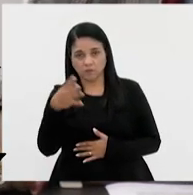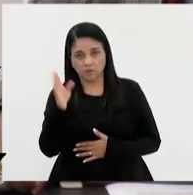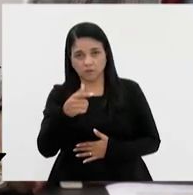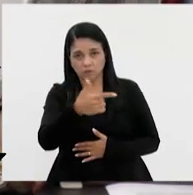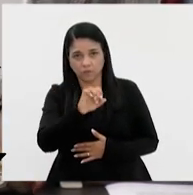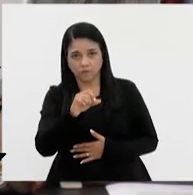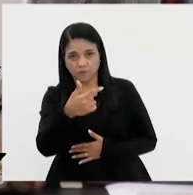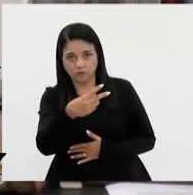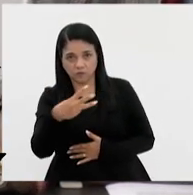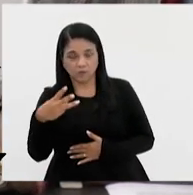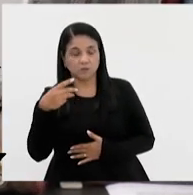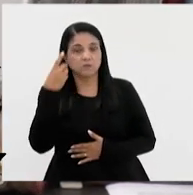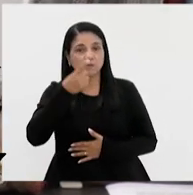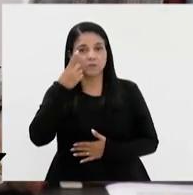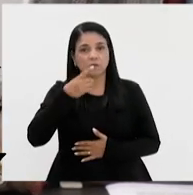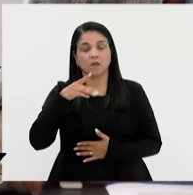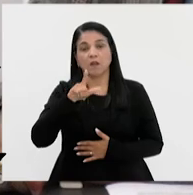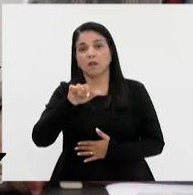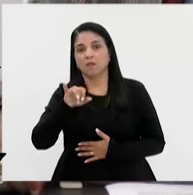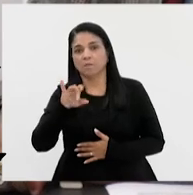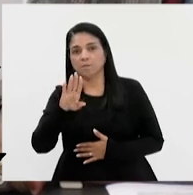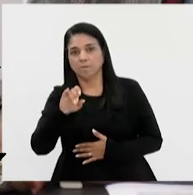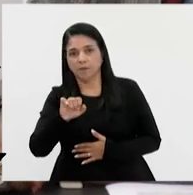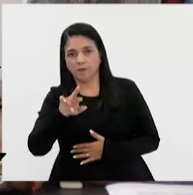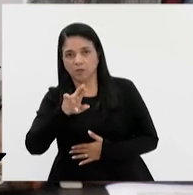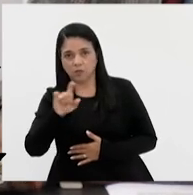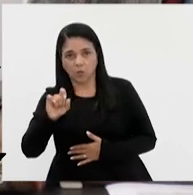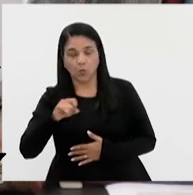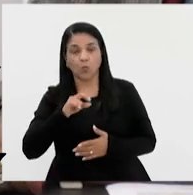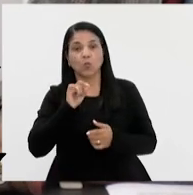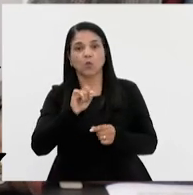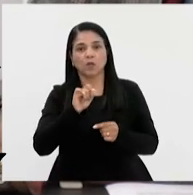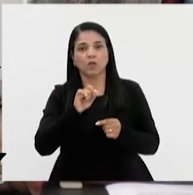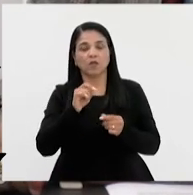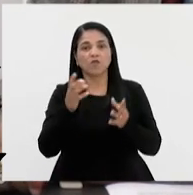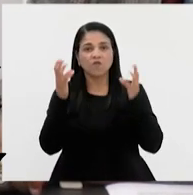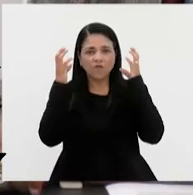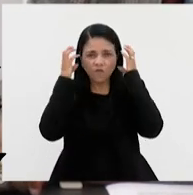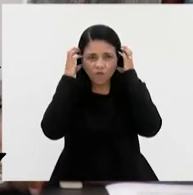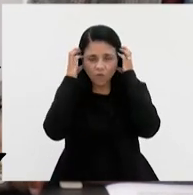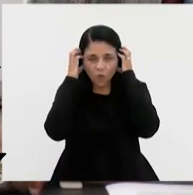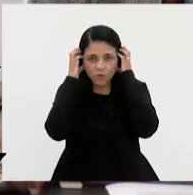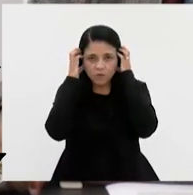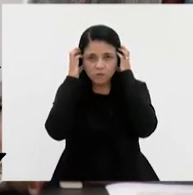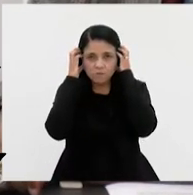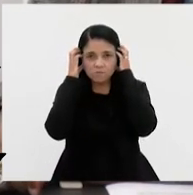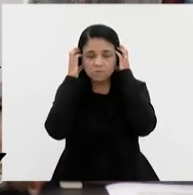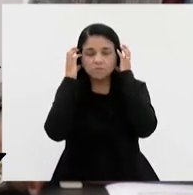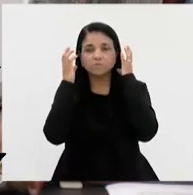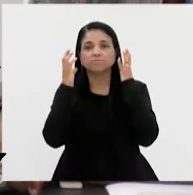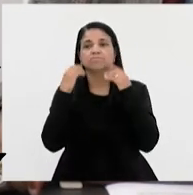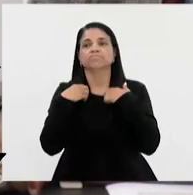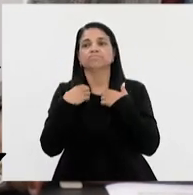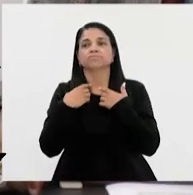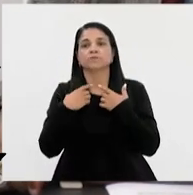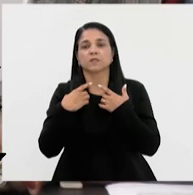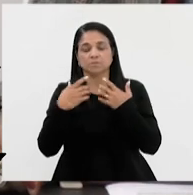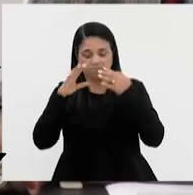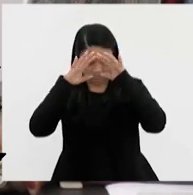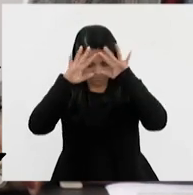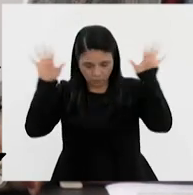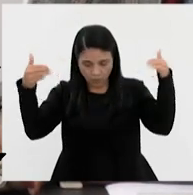854/2023, de autoria do deputado Daniel Librelon, que dispõe sobre o fornecimento de fone antirruído para pessoas com transtorno do espectro